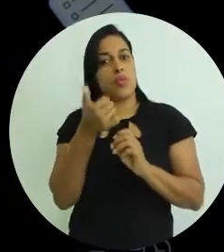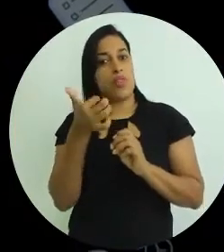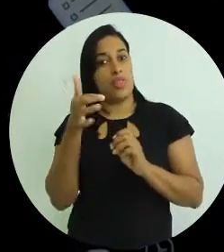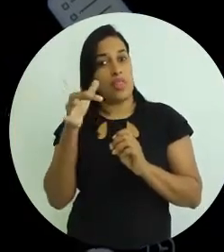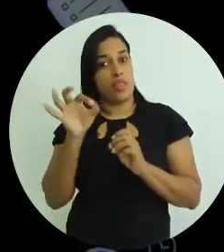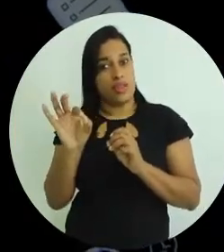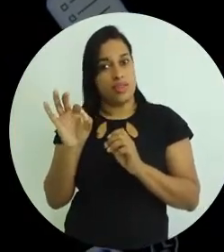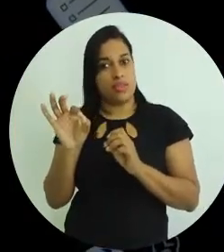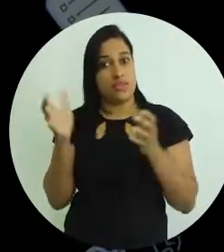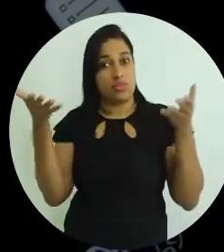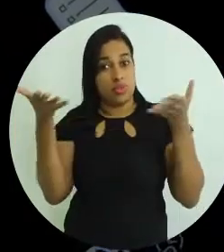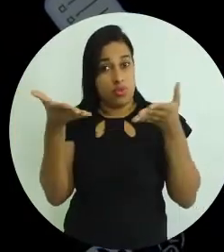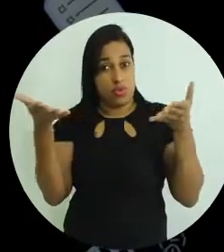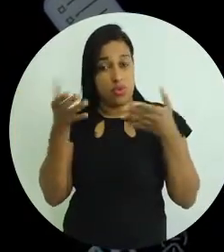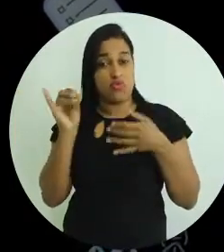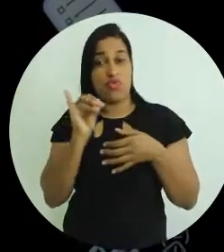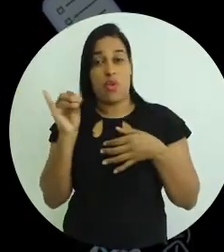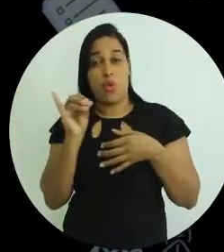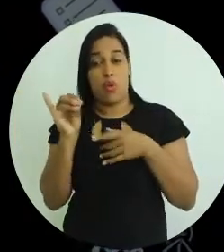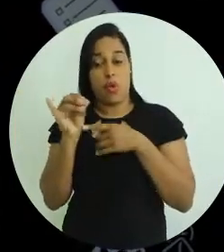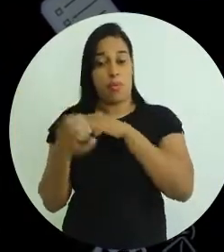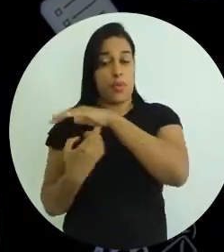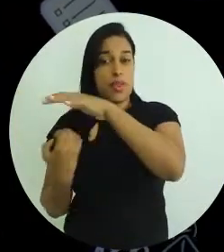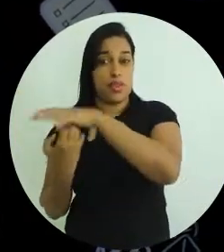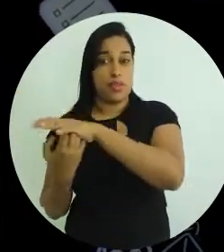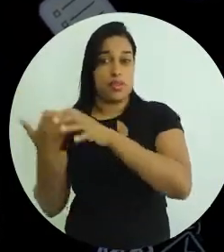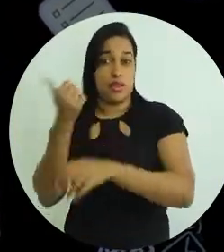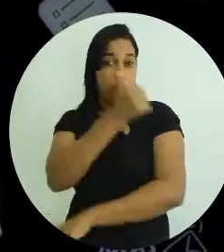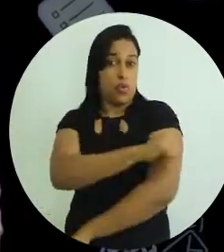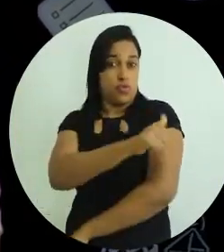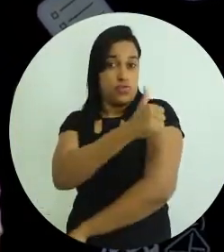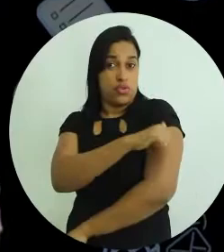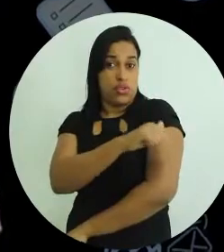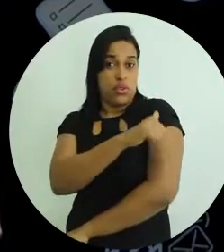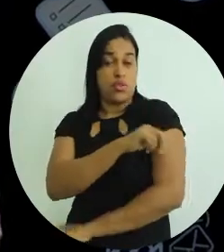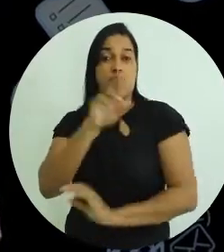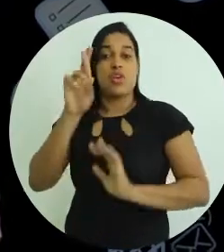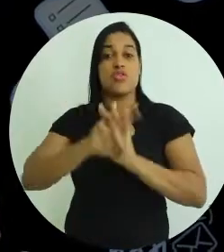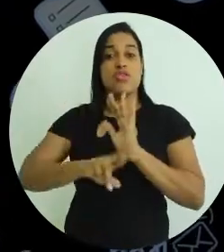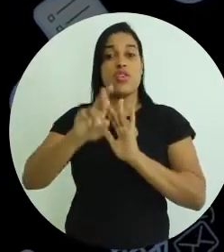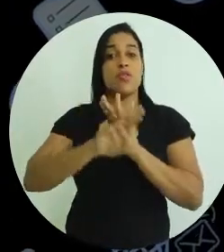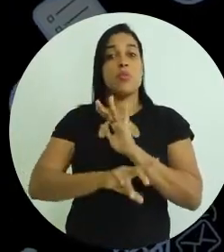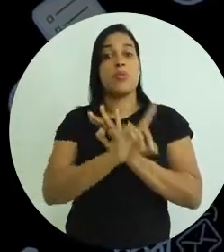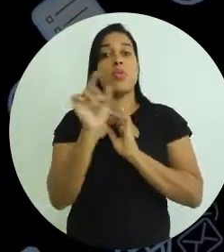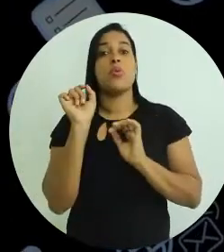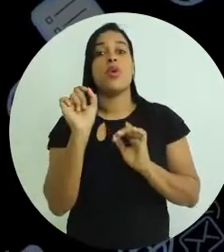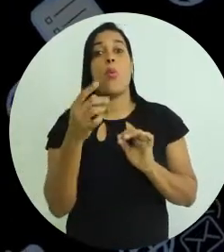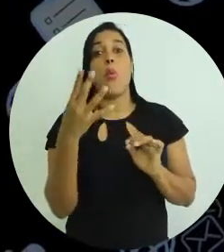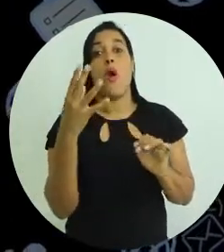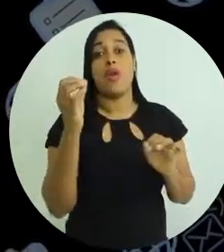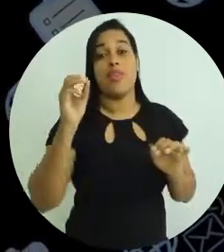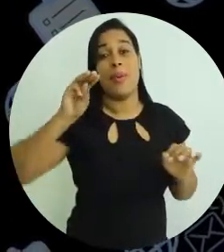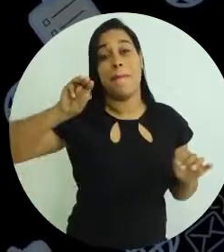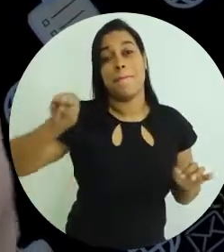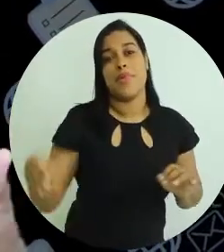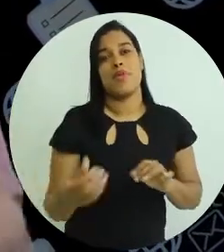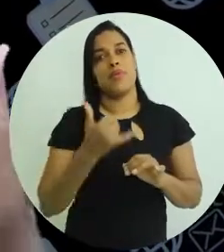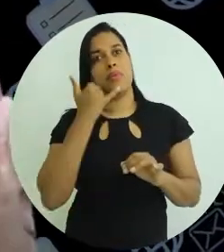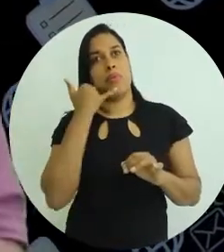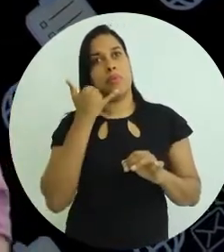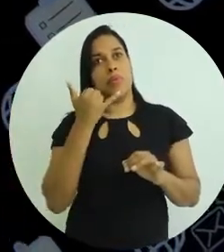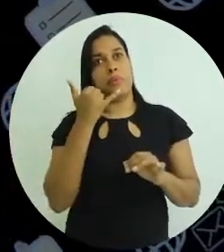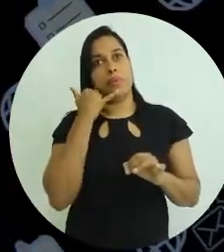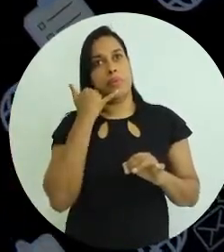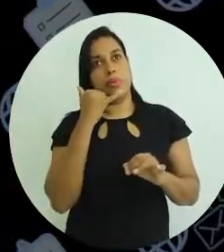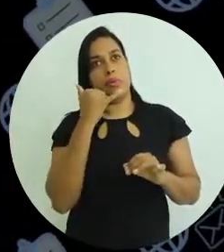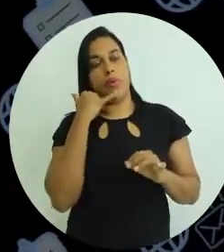Telemar, hoje, né, a Oi, do Rio de Janeiro, ela registrava por dia 40 milhões de ligações. Não tem como a gente